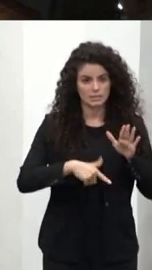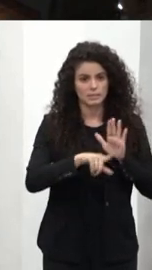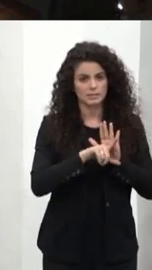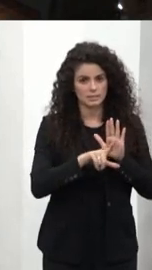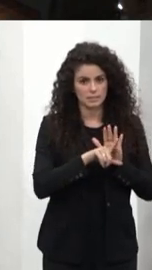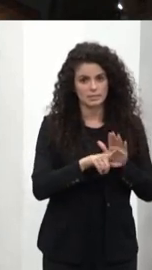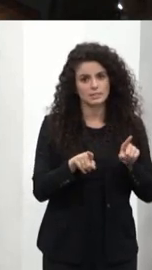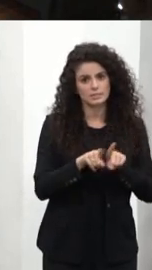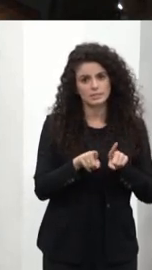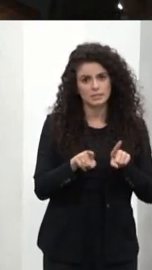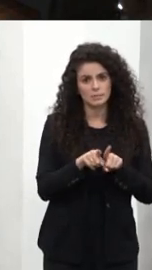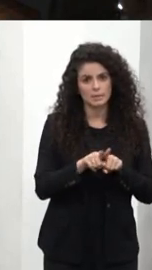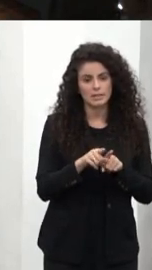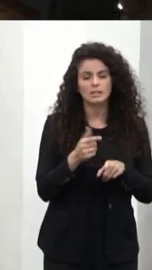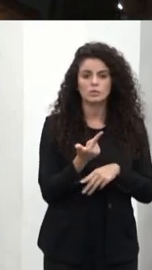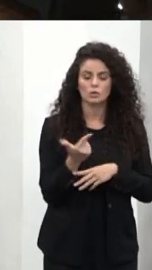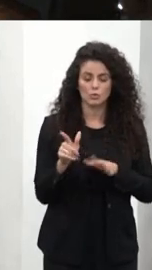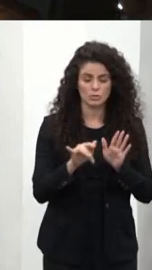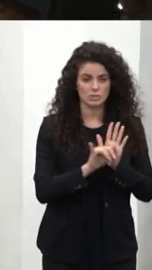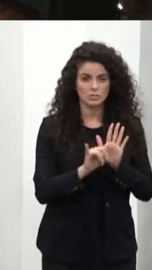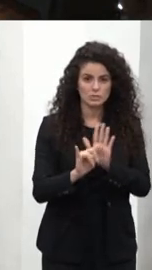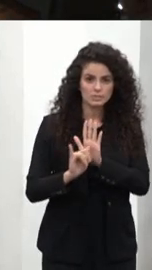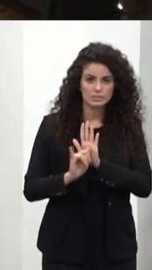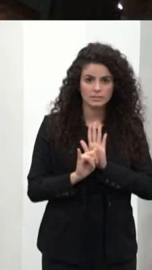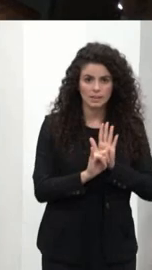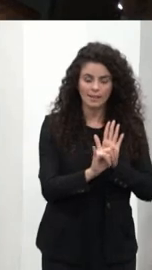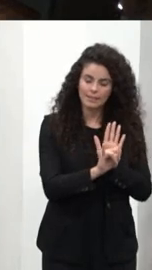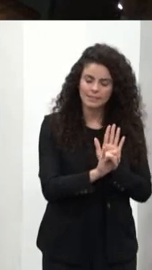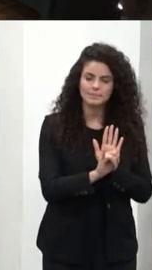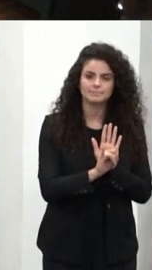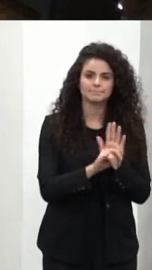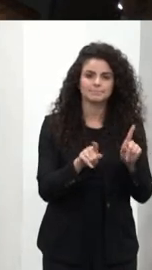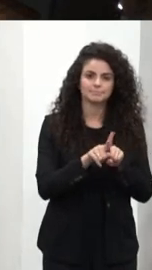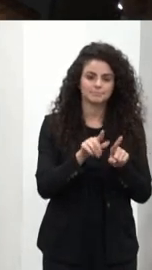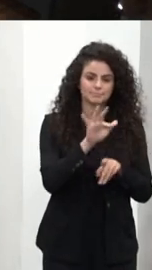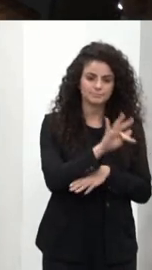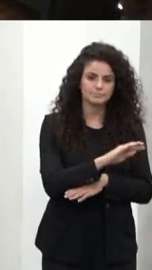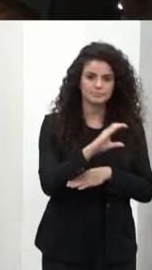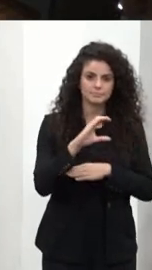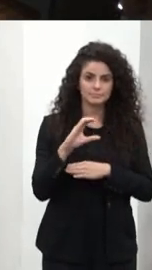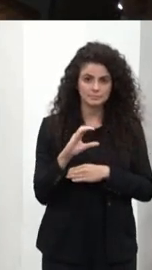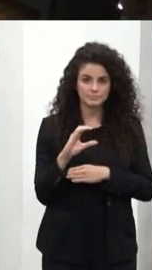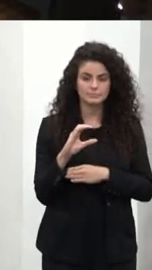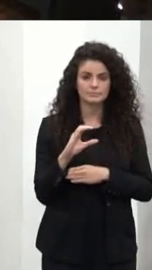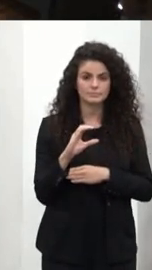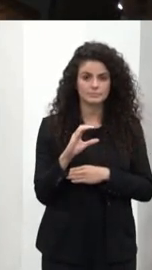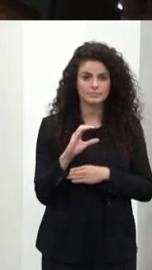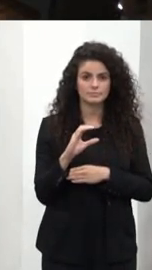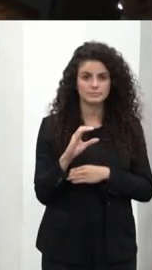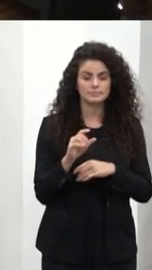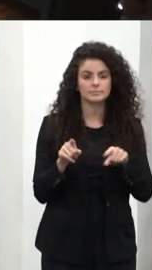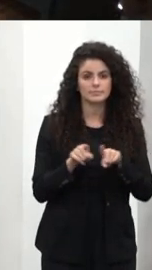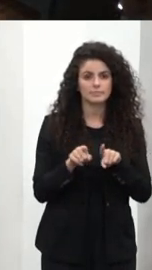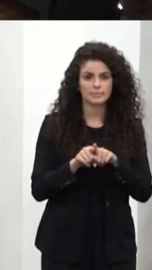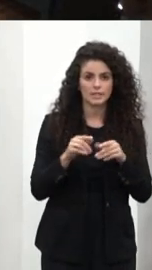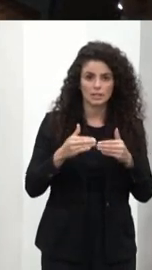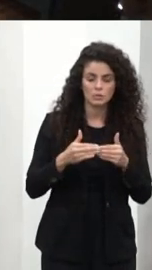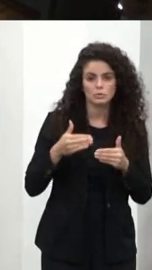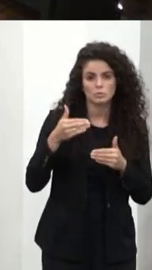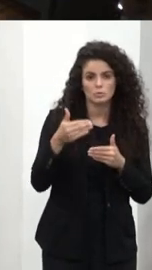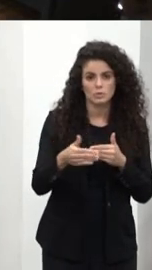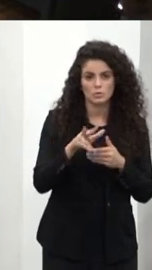também das próprias editais da própria fundação do próprio Estado e dos próximos que virão